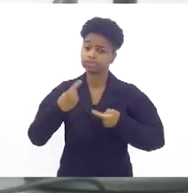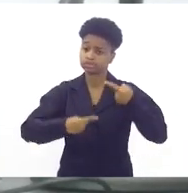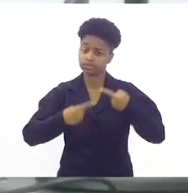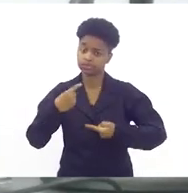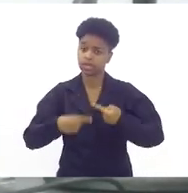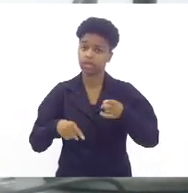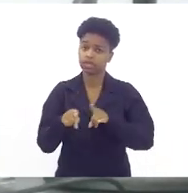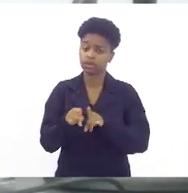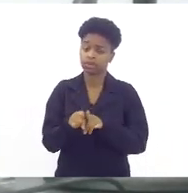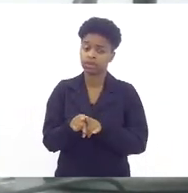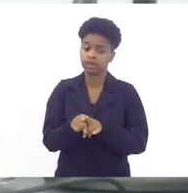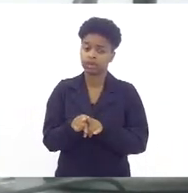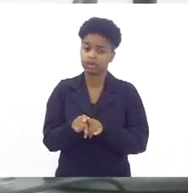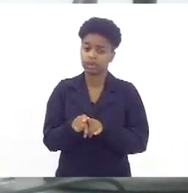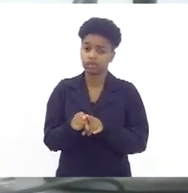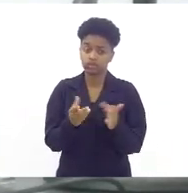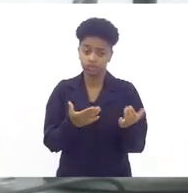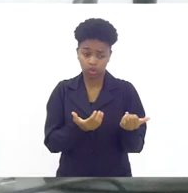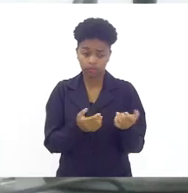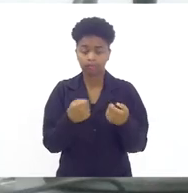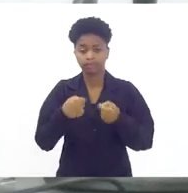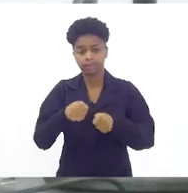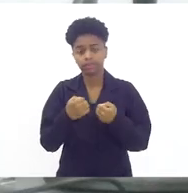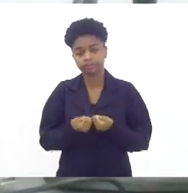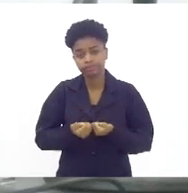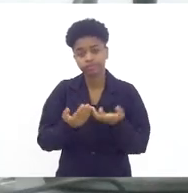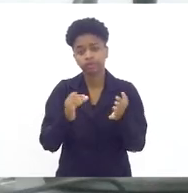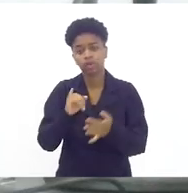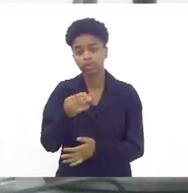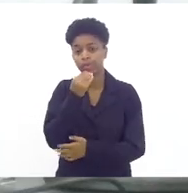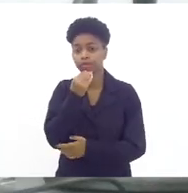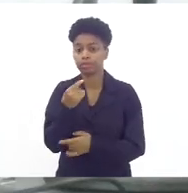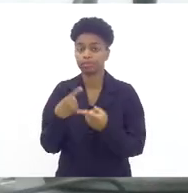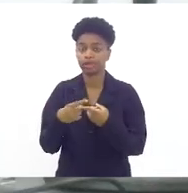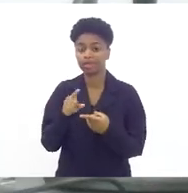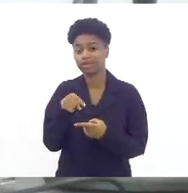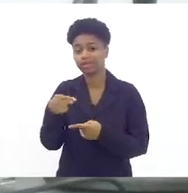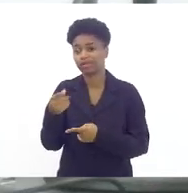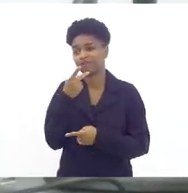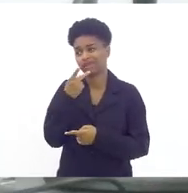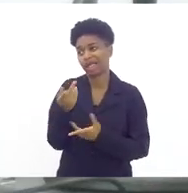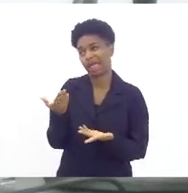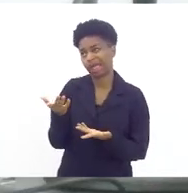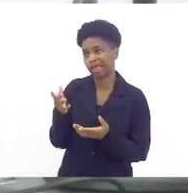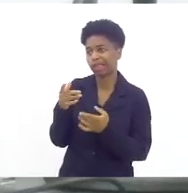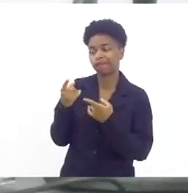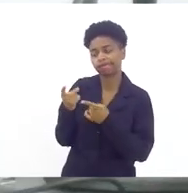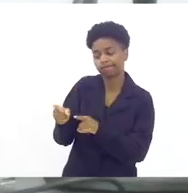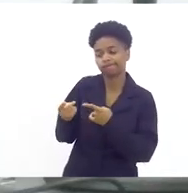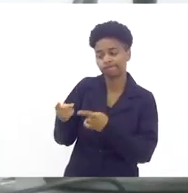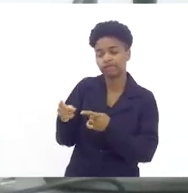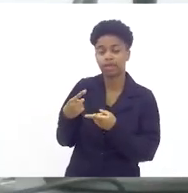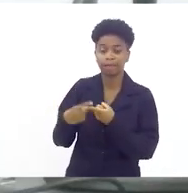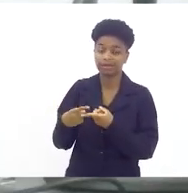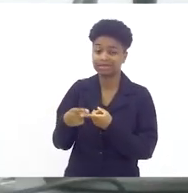Juventude oferecendo de fato oportunidade para depois não demonizá-las eventualmente caso elas venham aí praticar algum ato infracional então